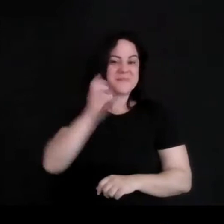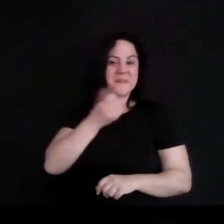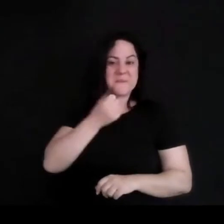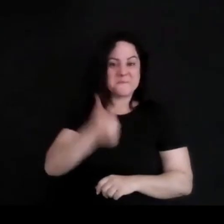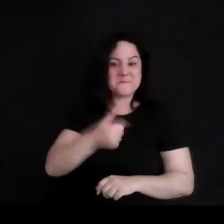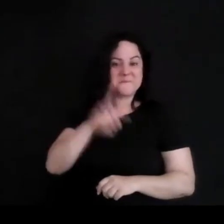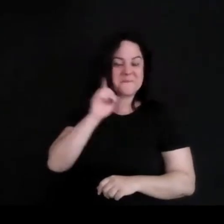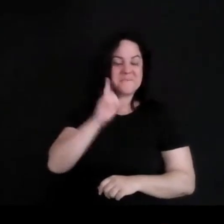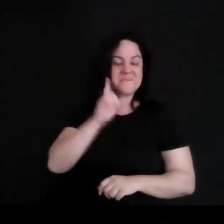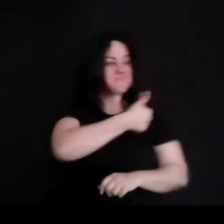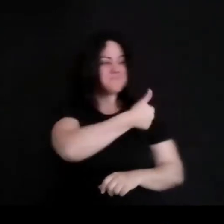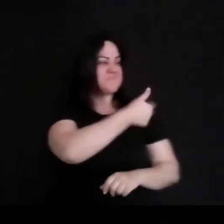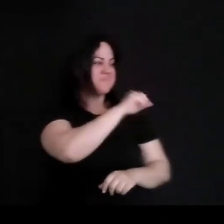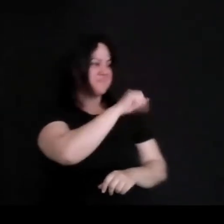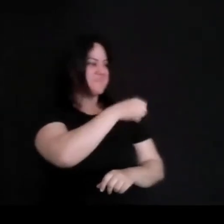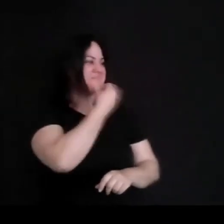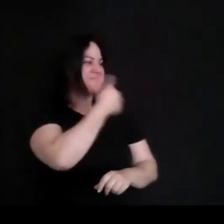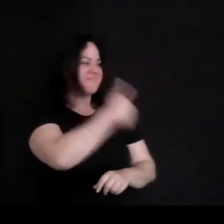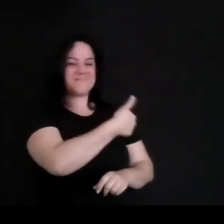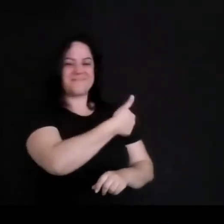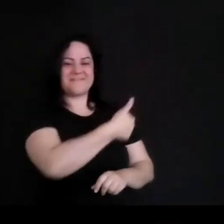bem?